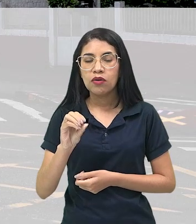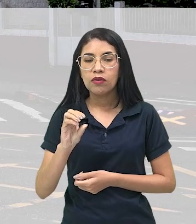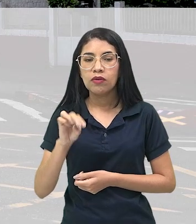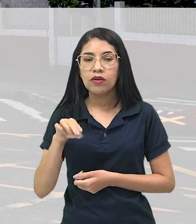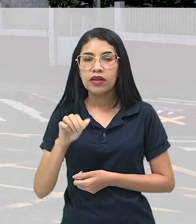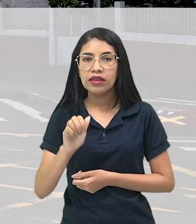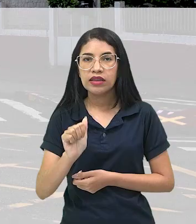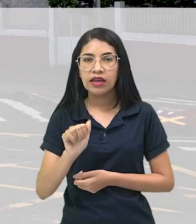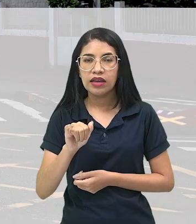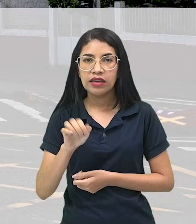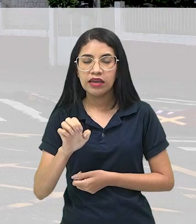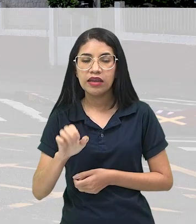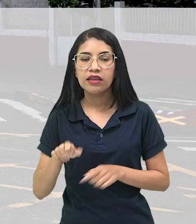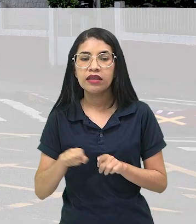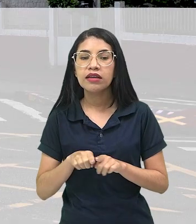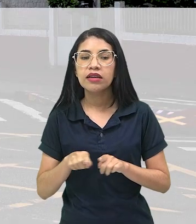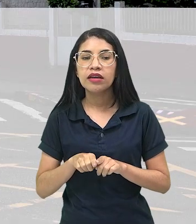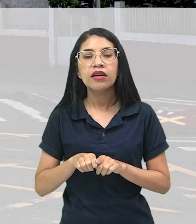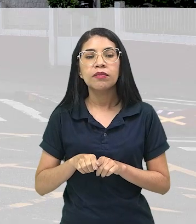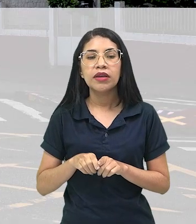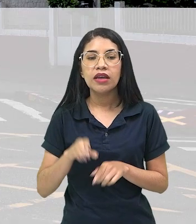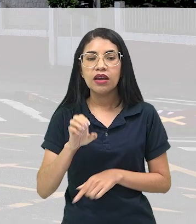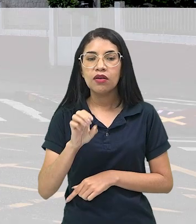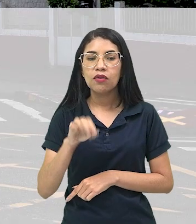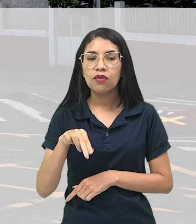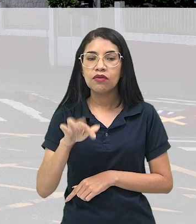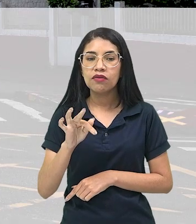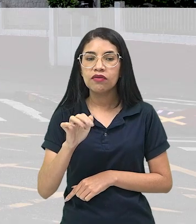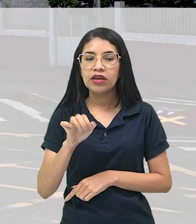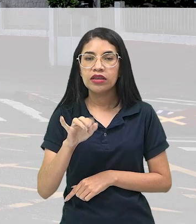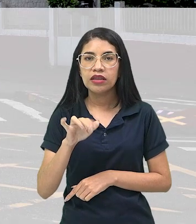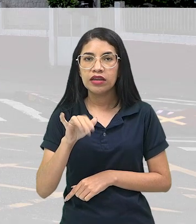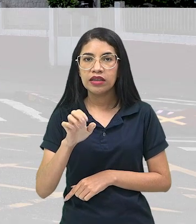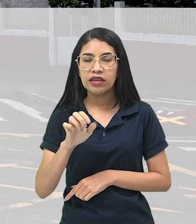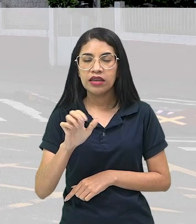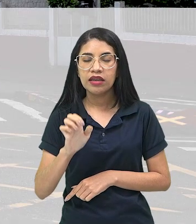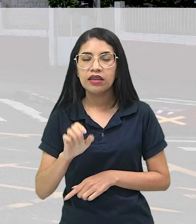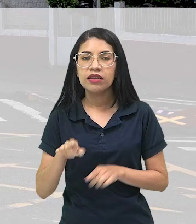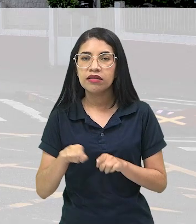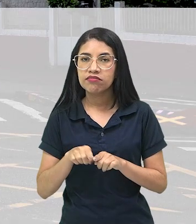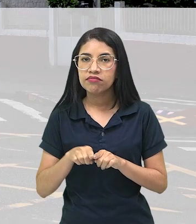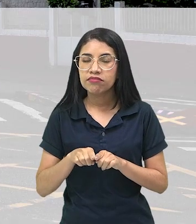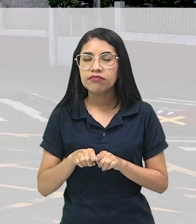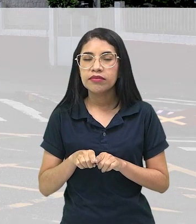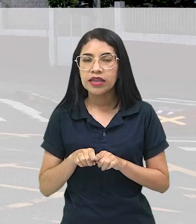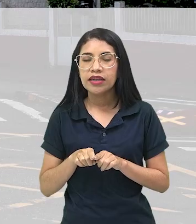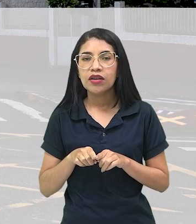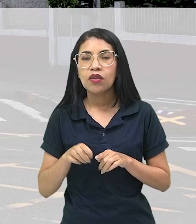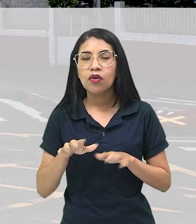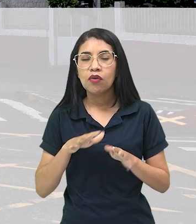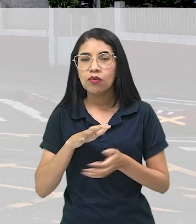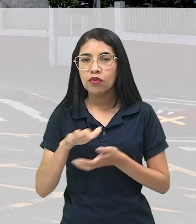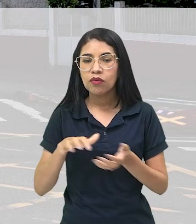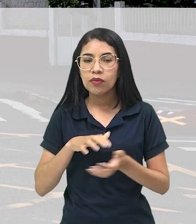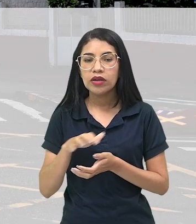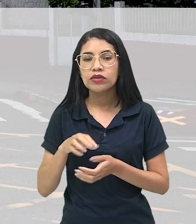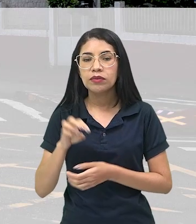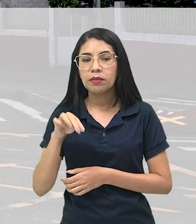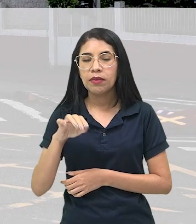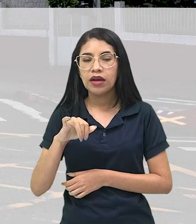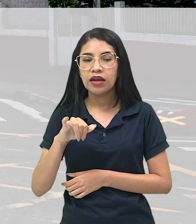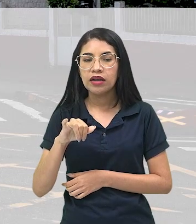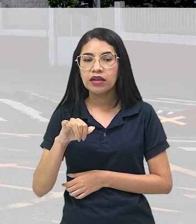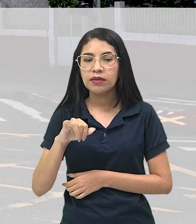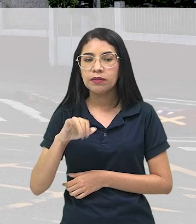Equador, a Confederação de Nacionalidades Indígenas da Amazônia Equatoriana, né? O Movimento dos Mapuches no